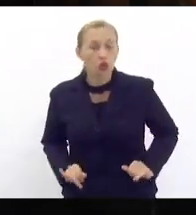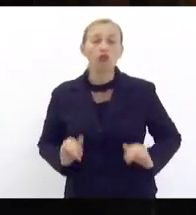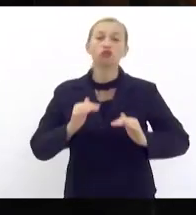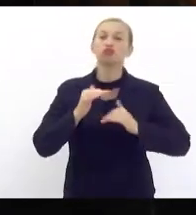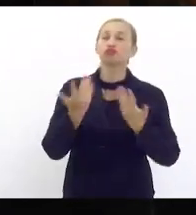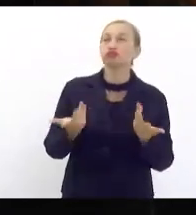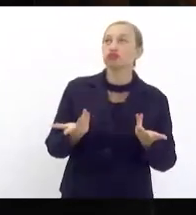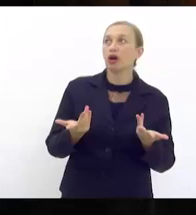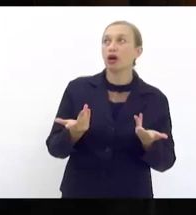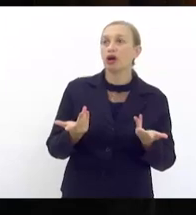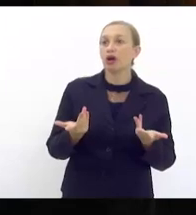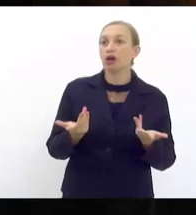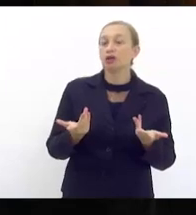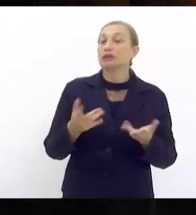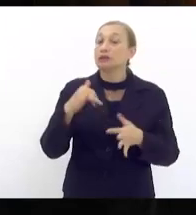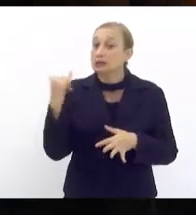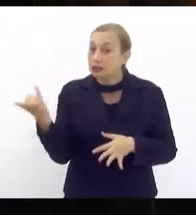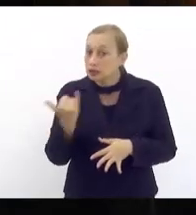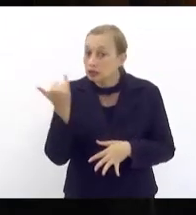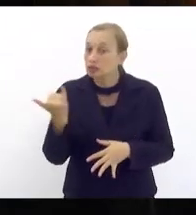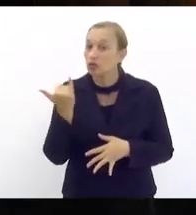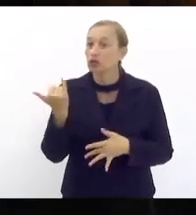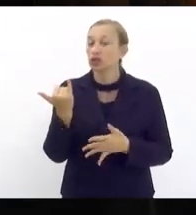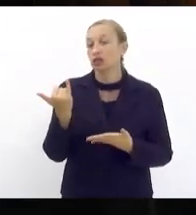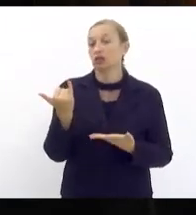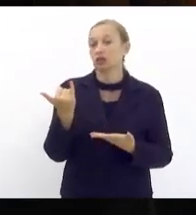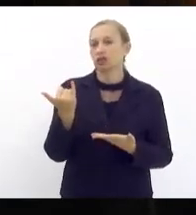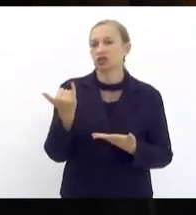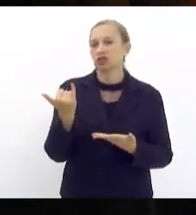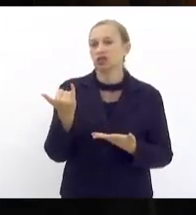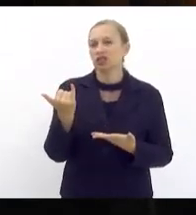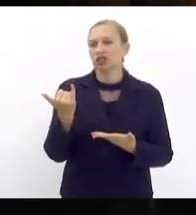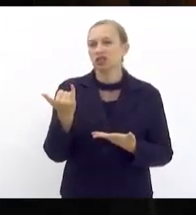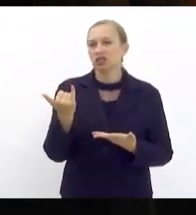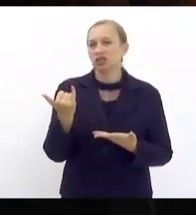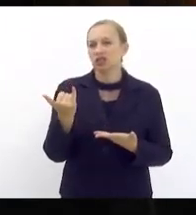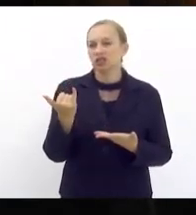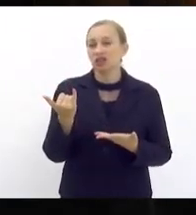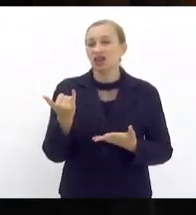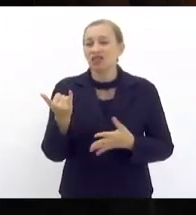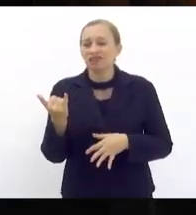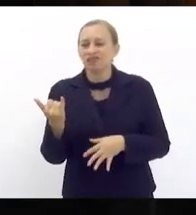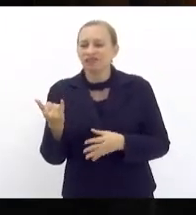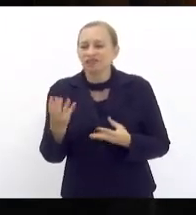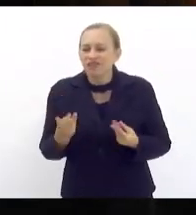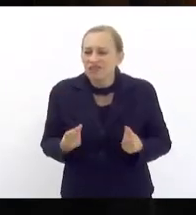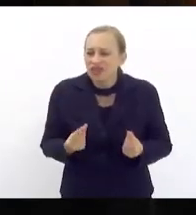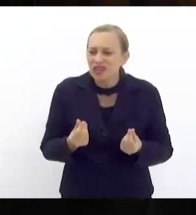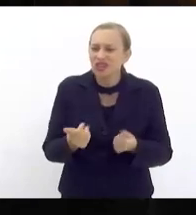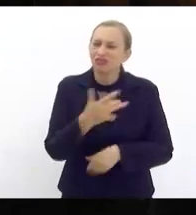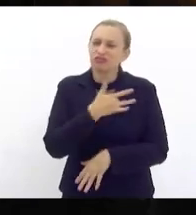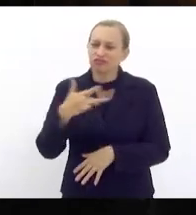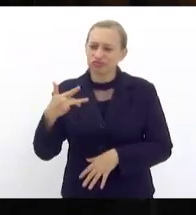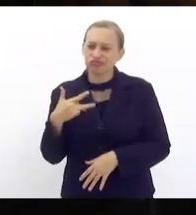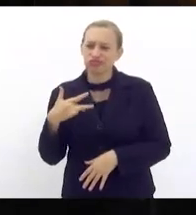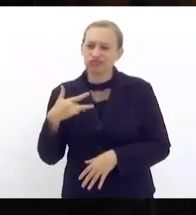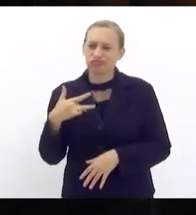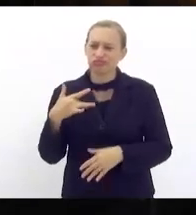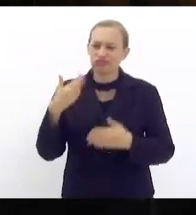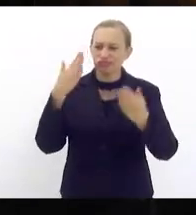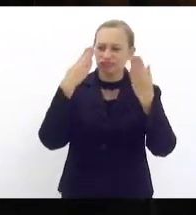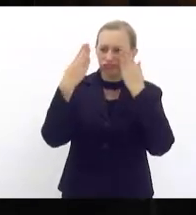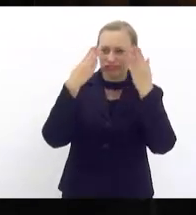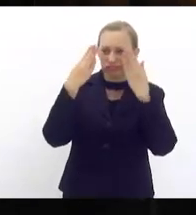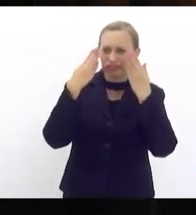processo aí importante de fragilidade na sua saúde emocional e nesse sentido a senhora